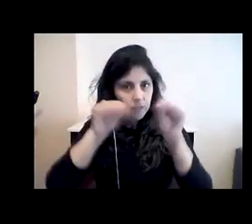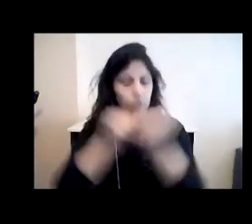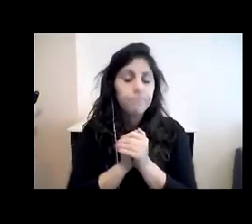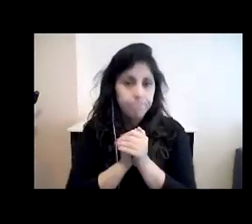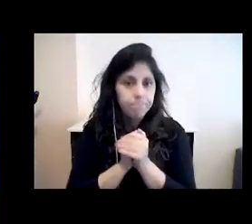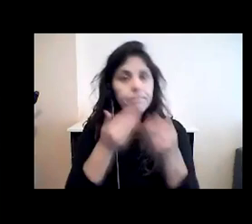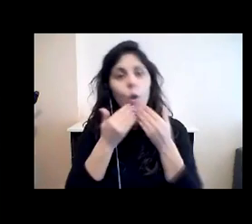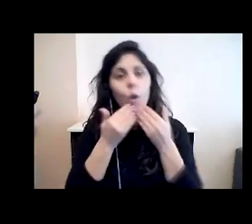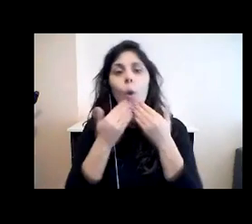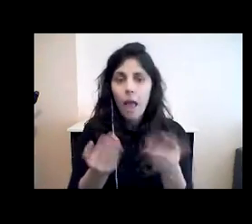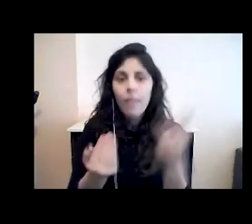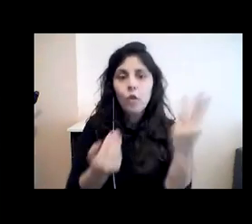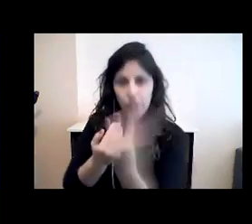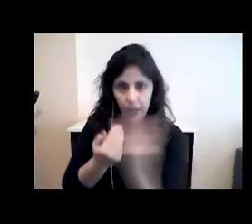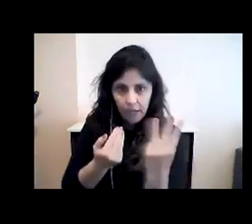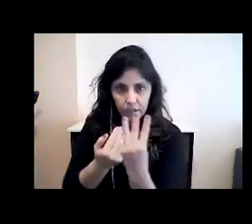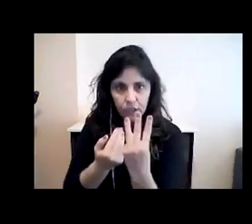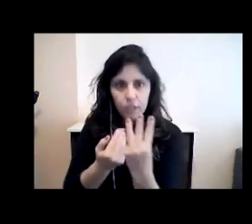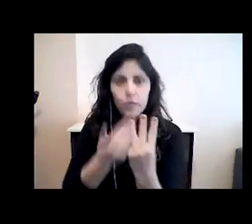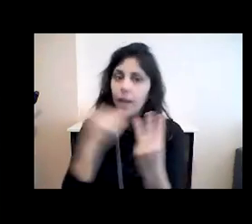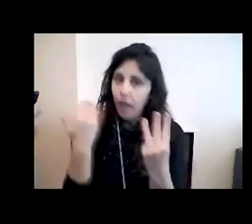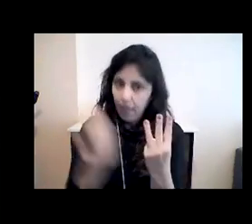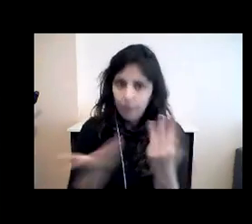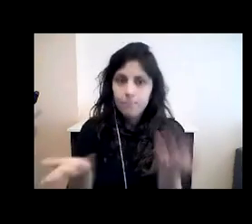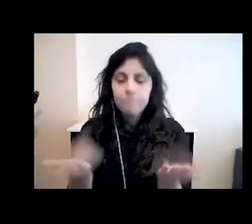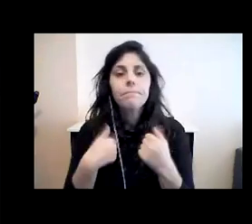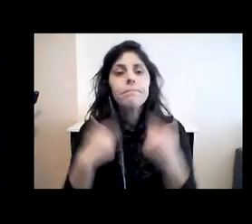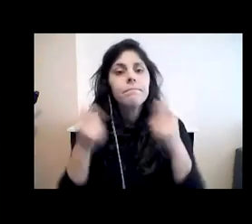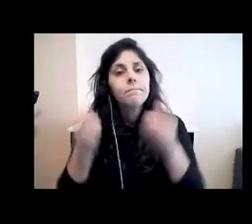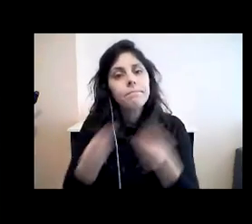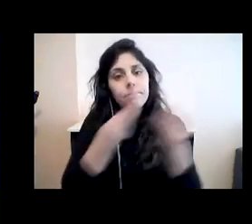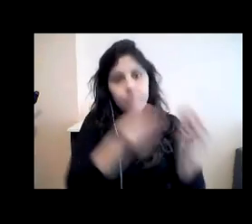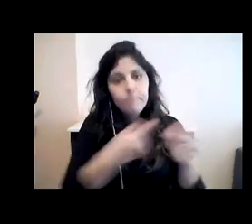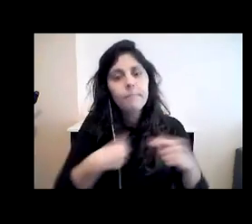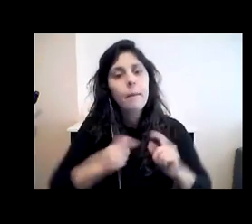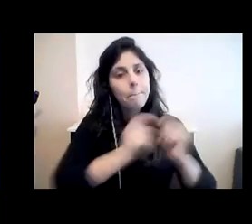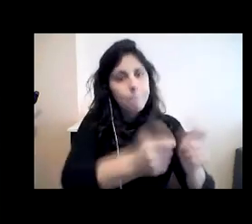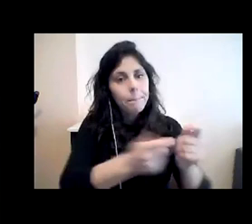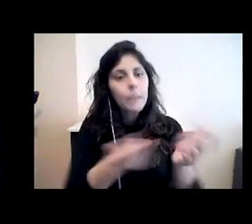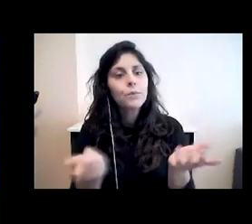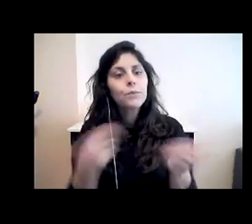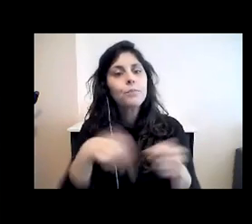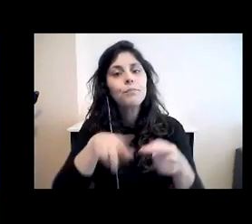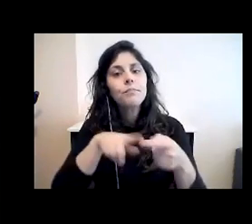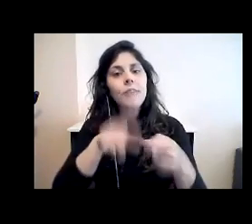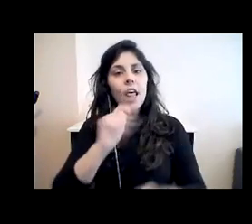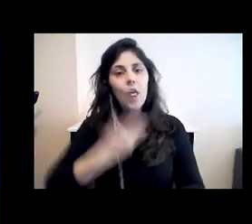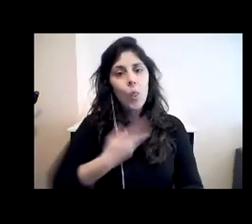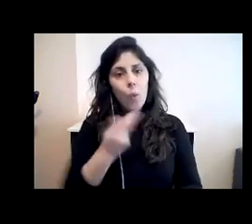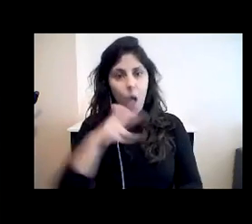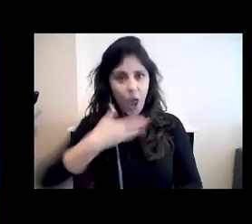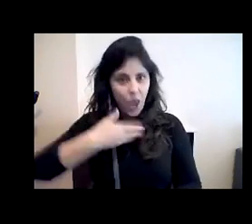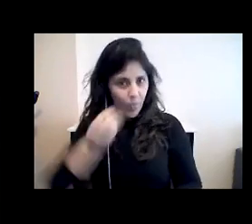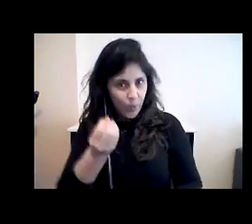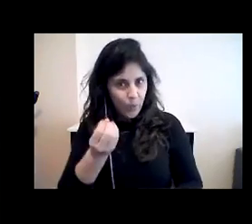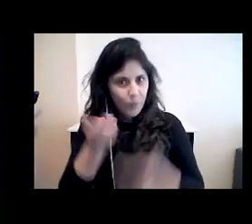Muito obrigada aos três, desde já, e dou então a palavra ao Eduardo Couto.